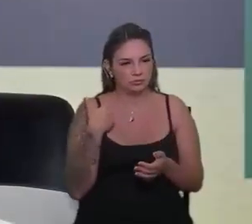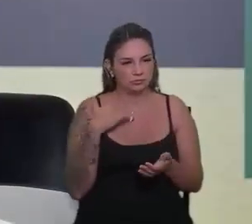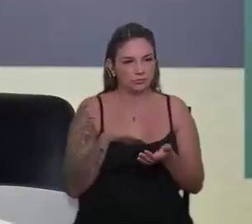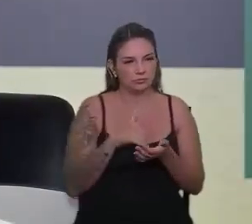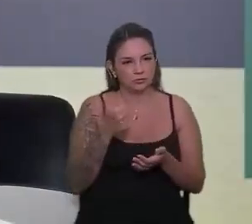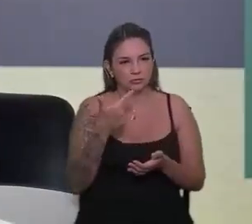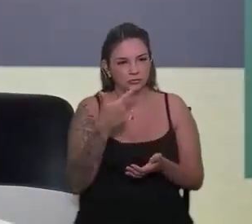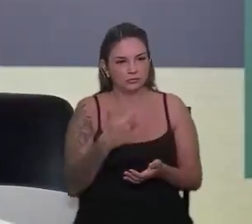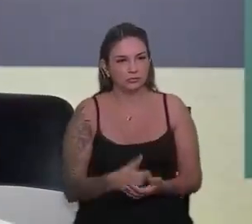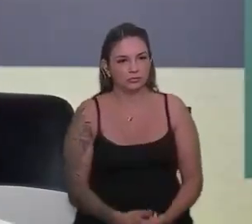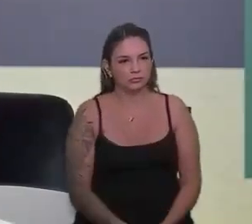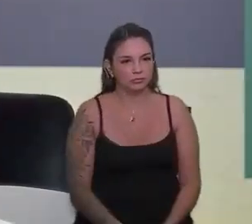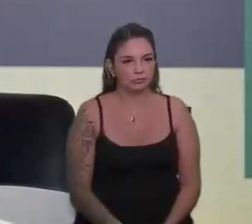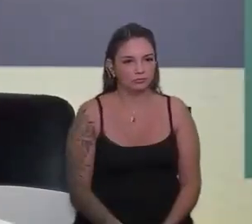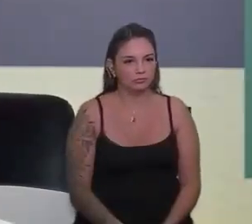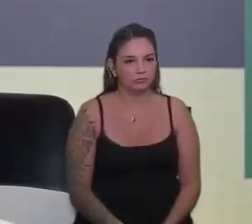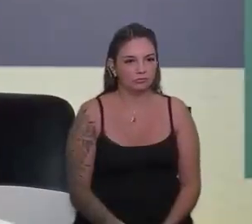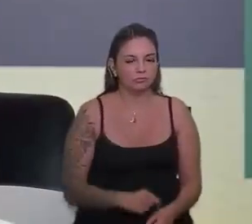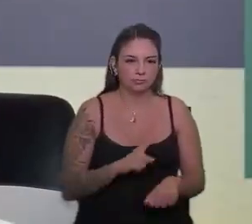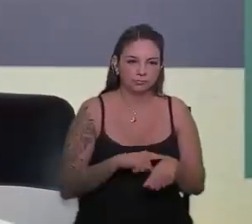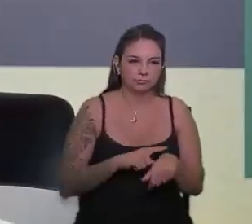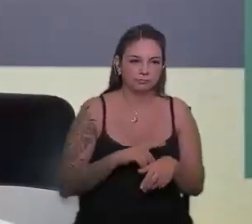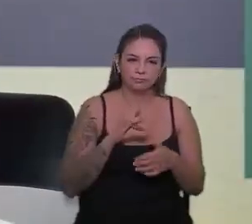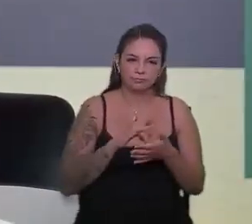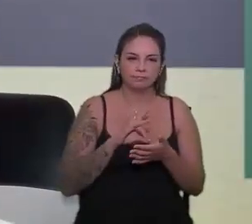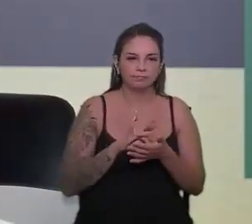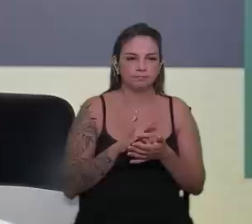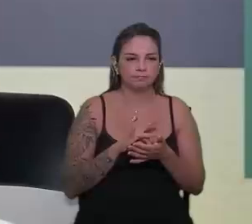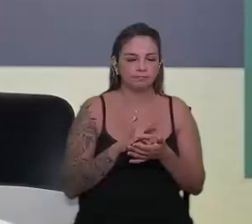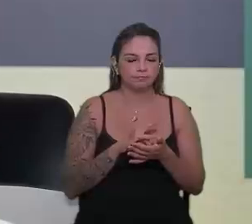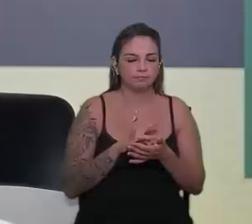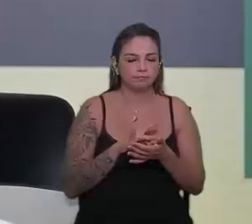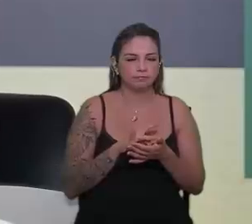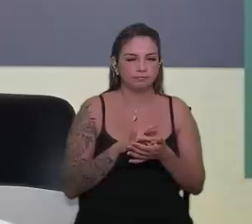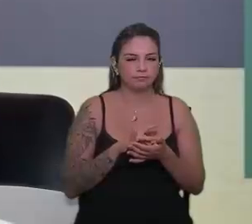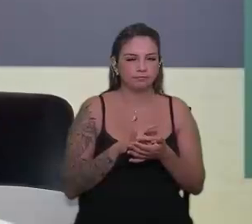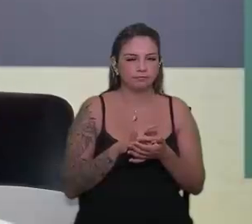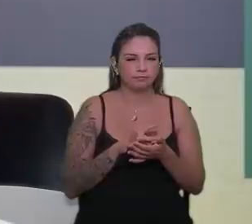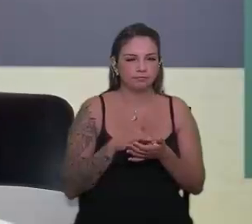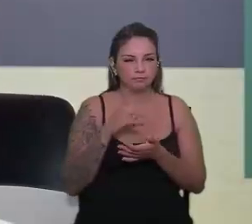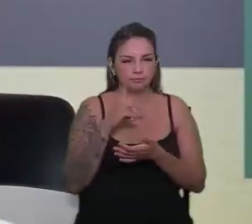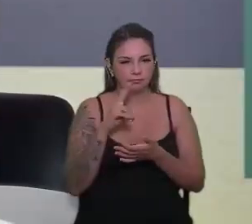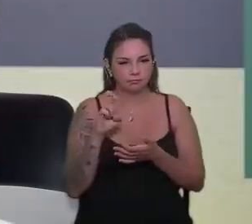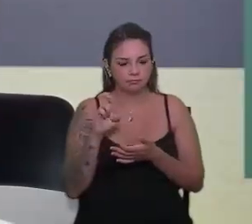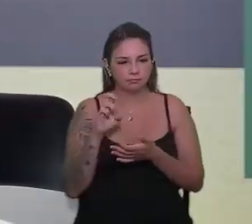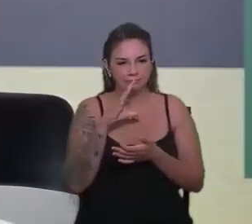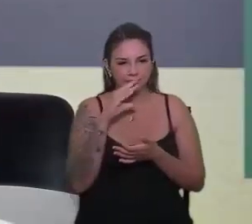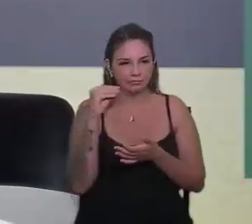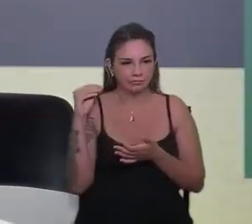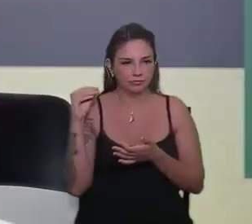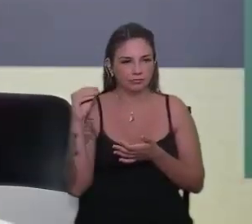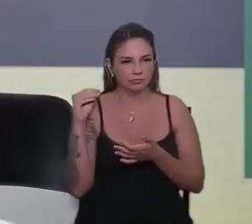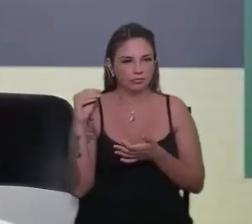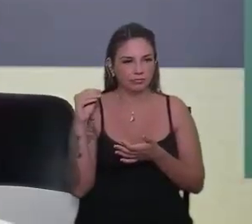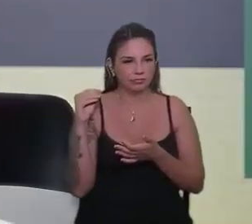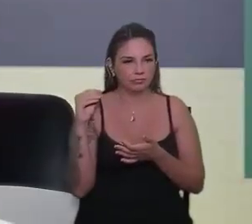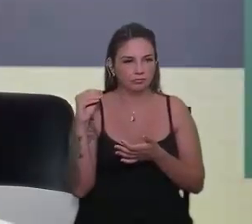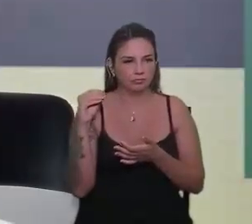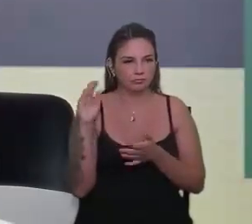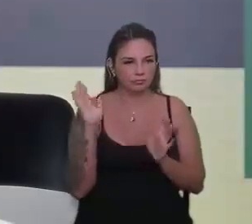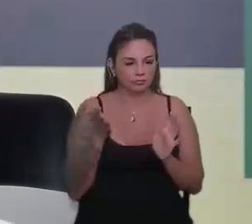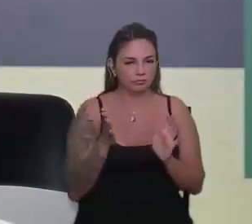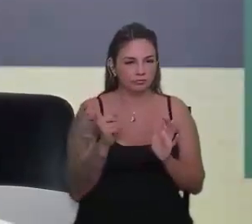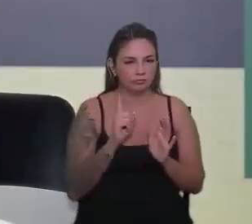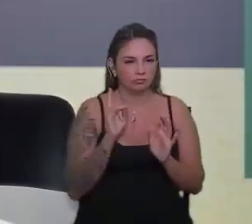até os 12, que é aquele momento em que, realmente, esse pré-adolescente, essa literatura infanto-juvenil, ela